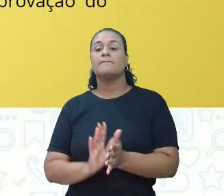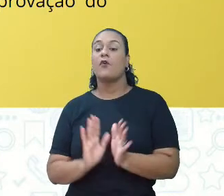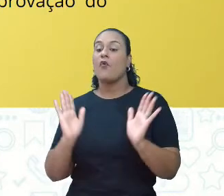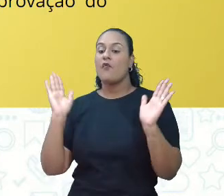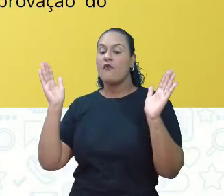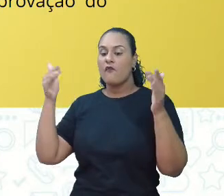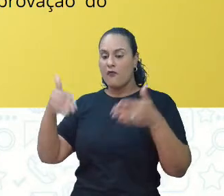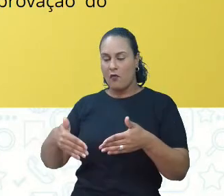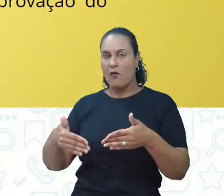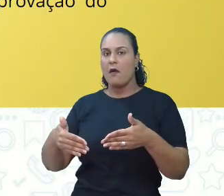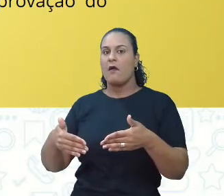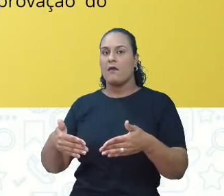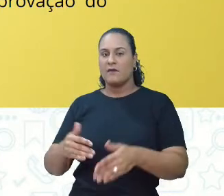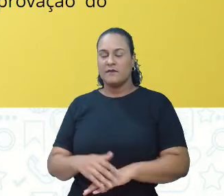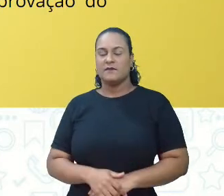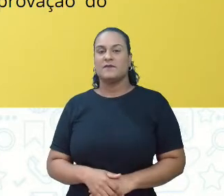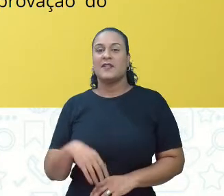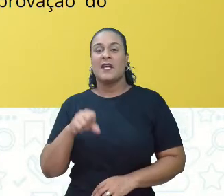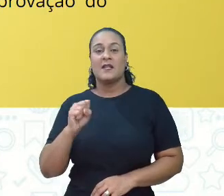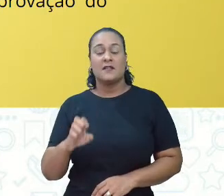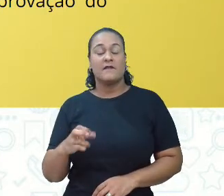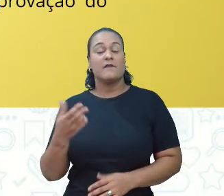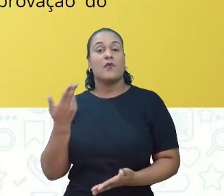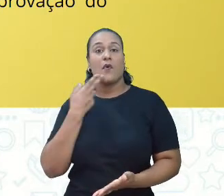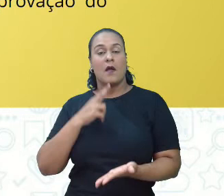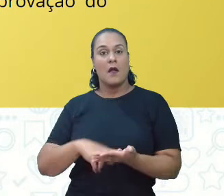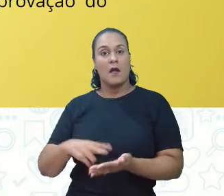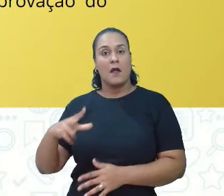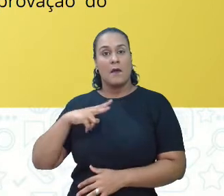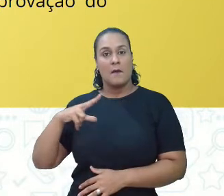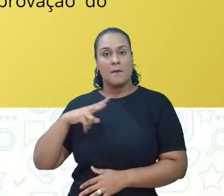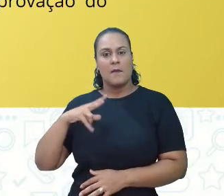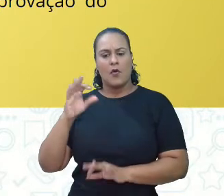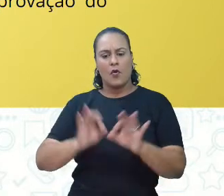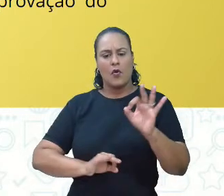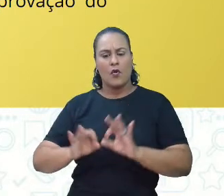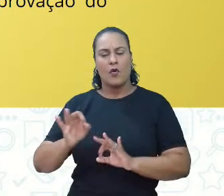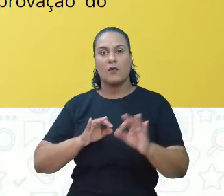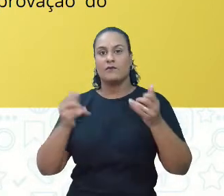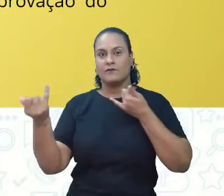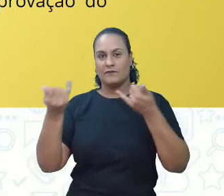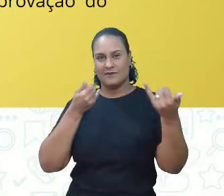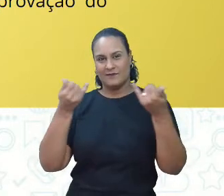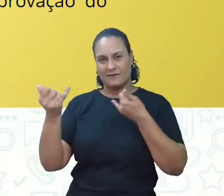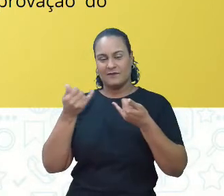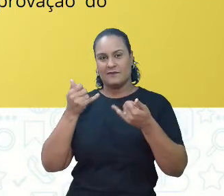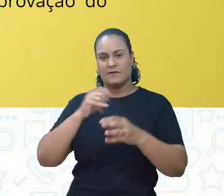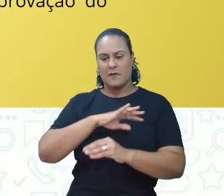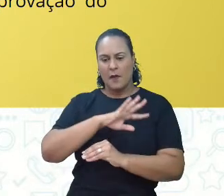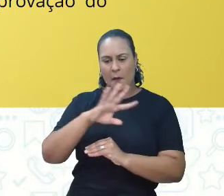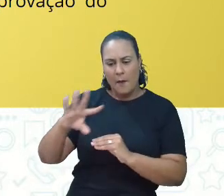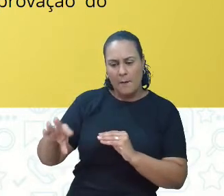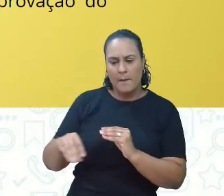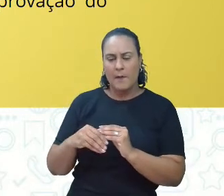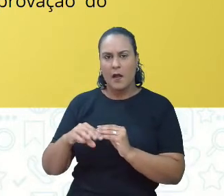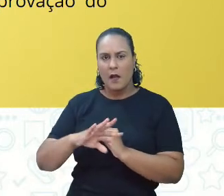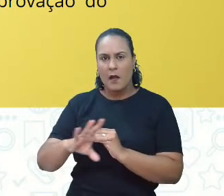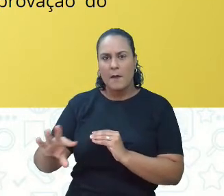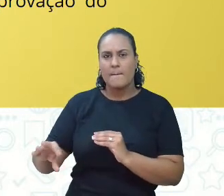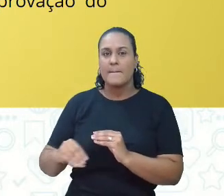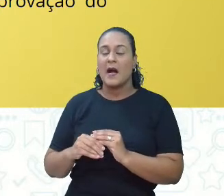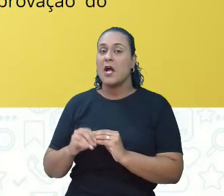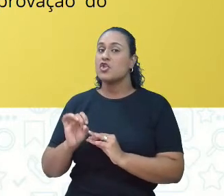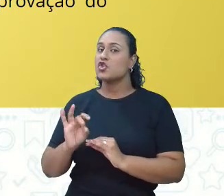focados, sejam claros. Se for uma carta pessoal, organize suas informações. Acrescente anexos sempre que